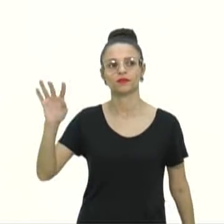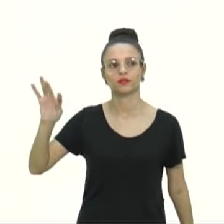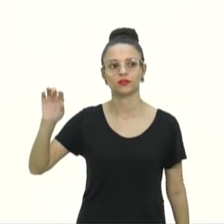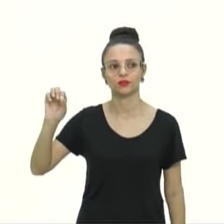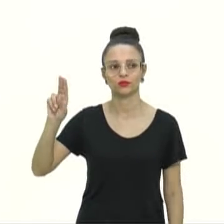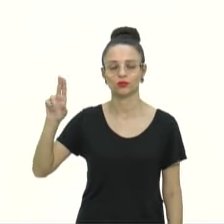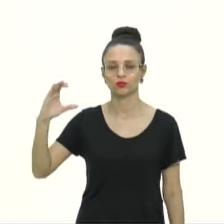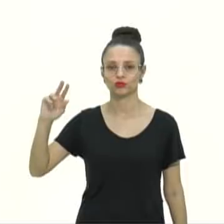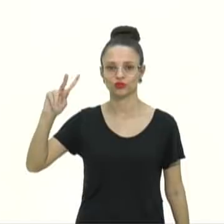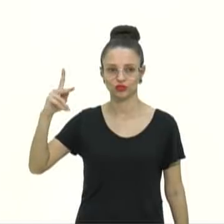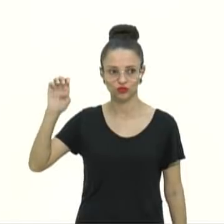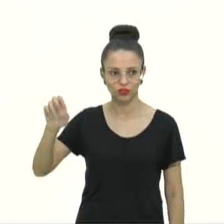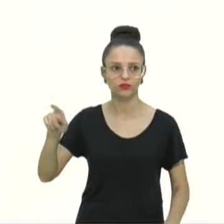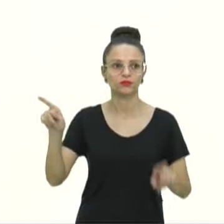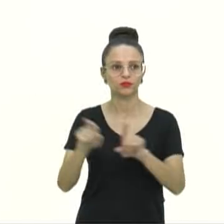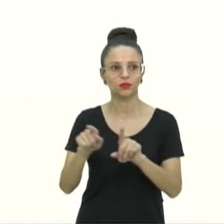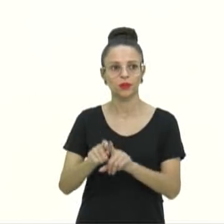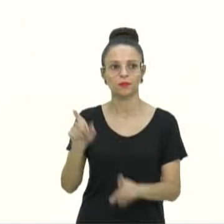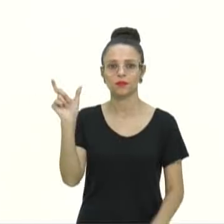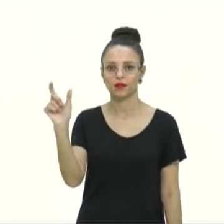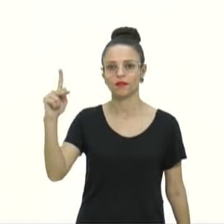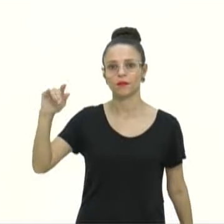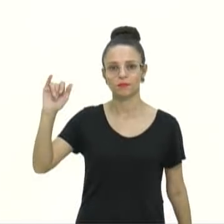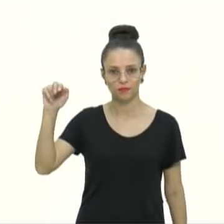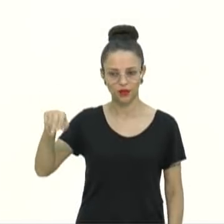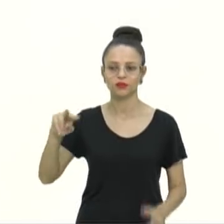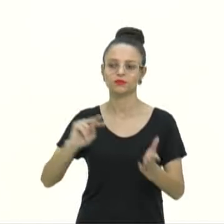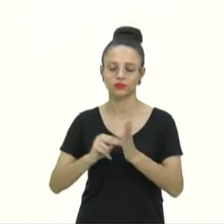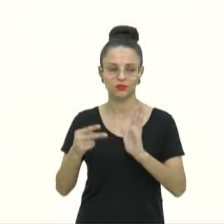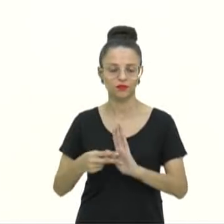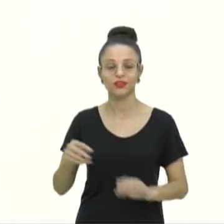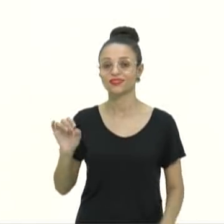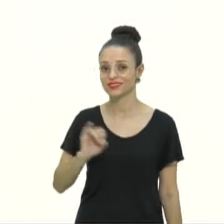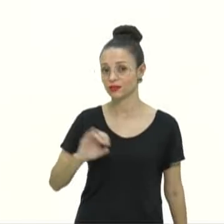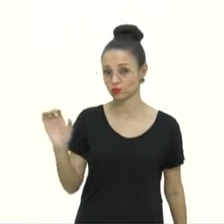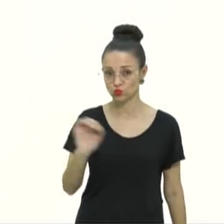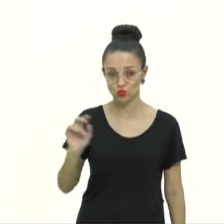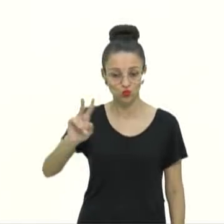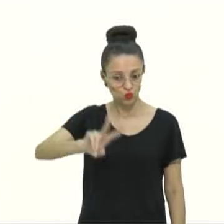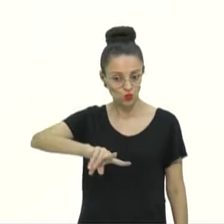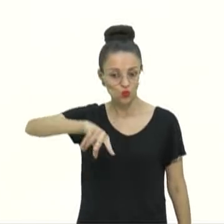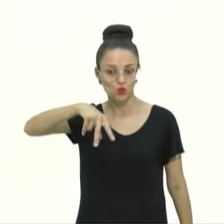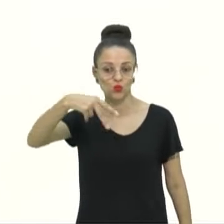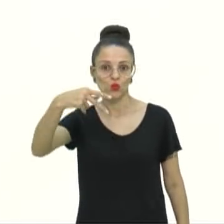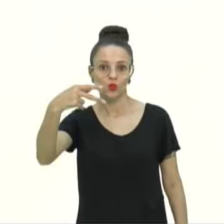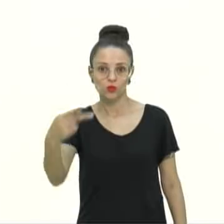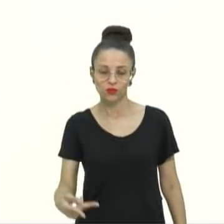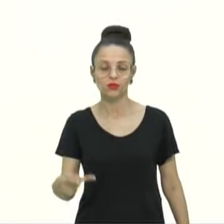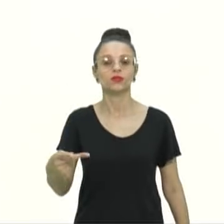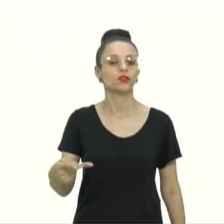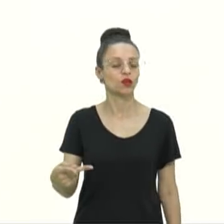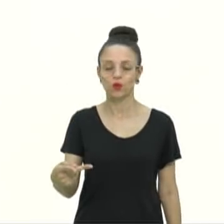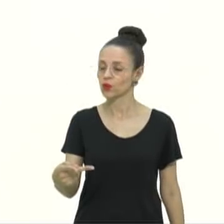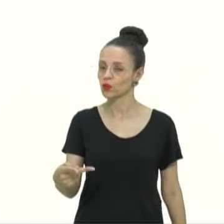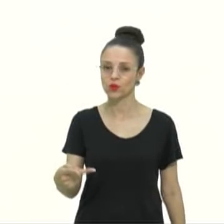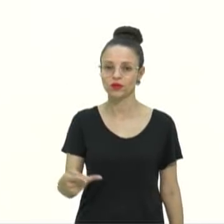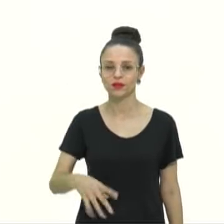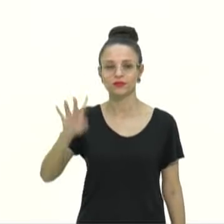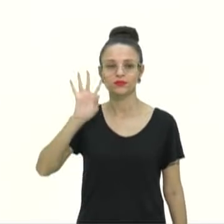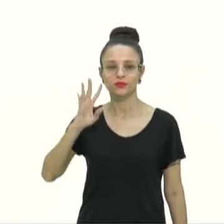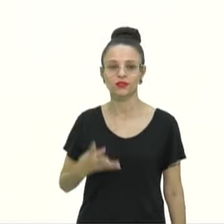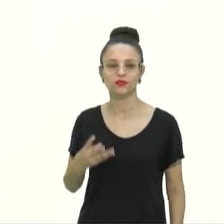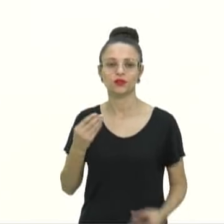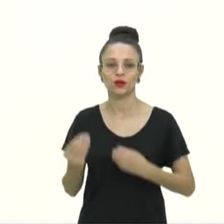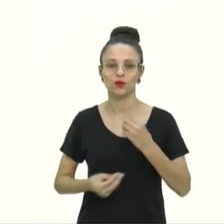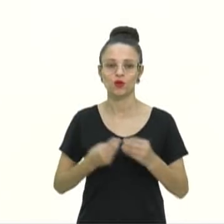são utilizadas para denominar esse golpe. Caso nenhum dos atletas consiga executar o golpe que encerra a luta, a decisão será